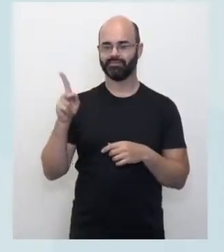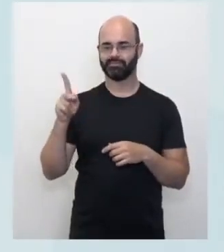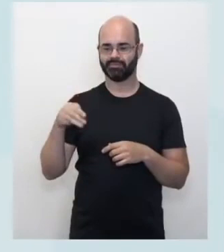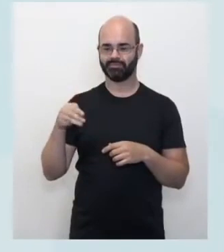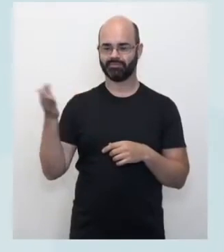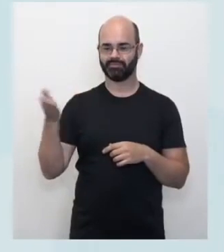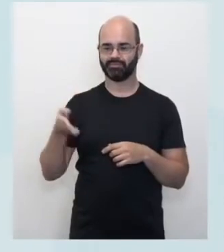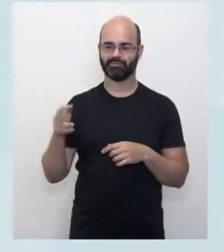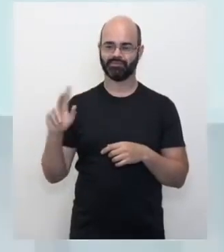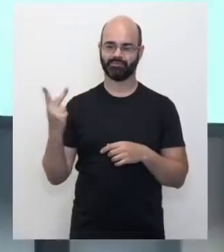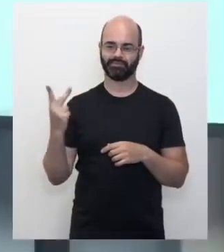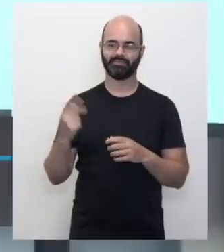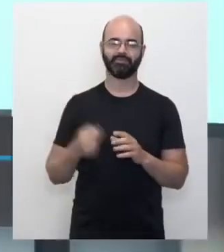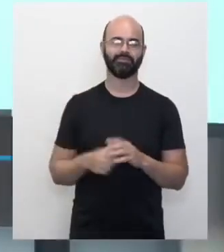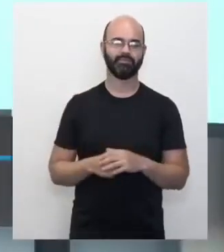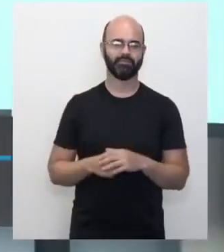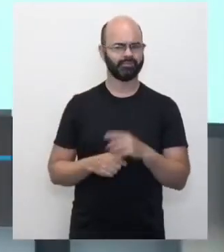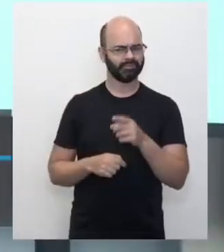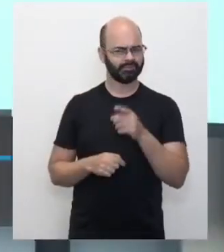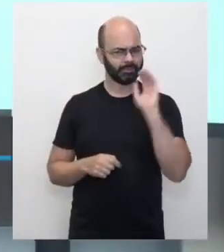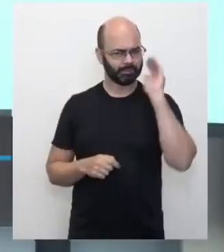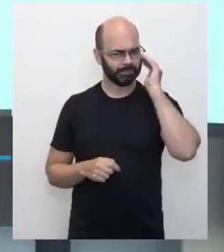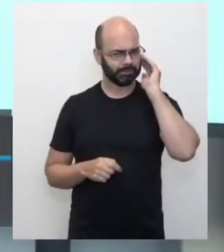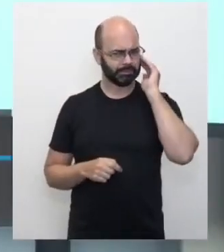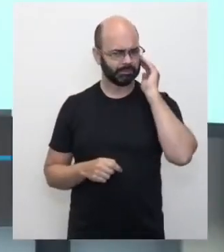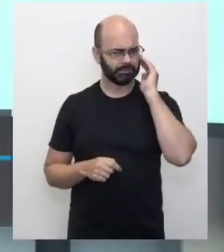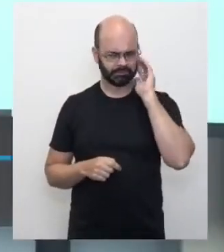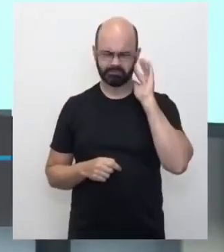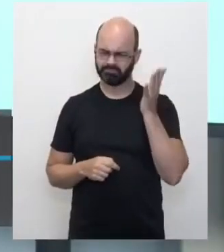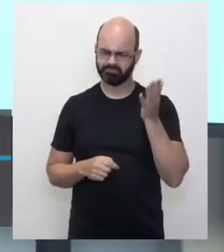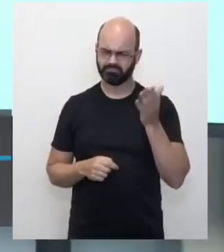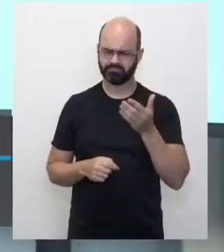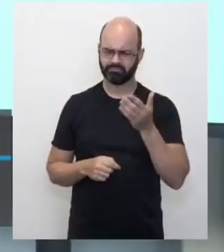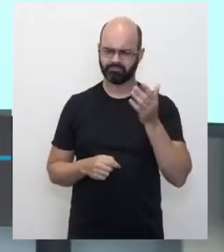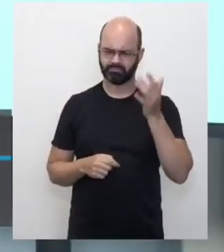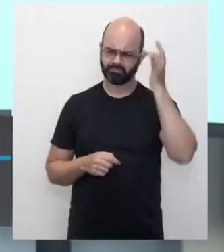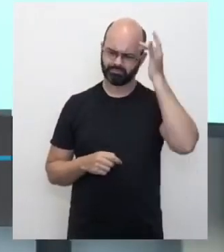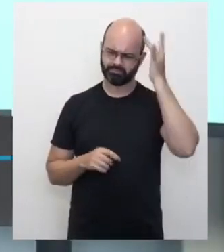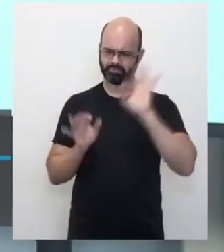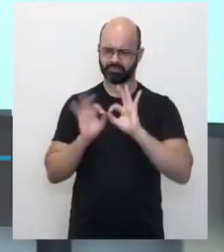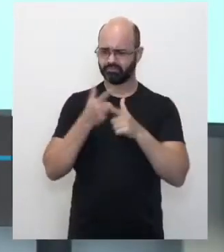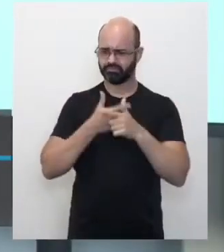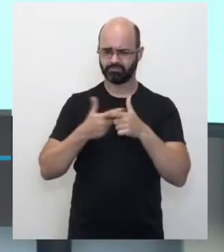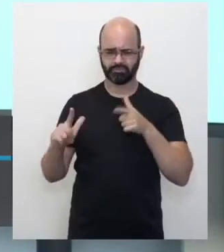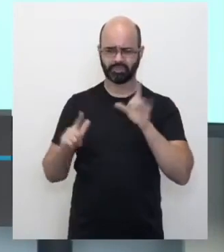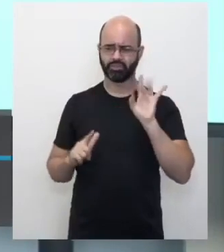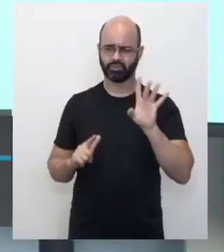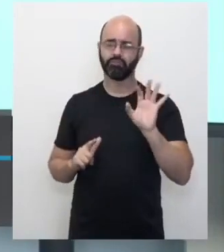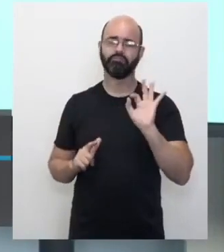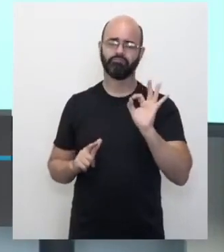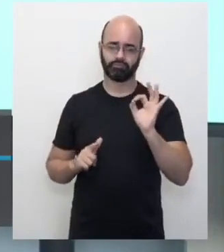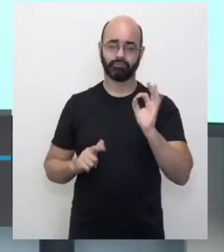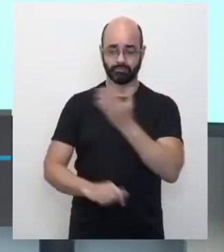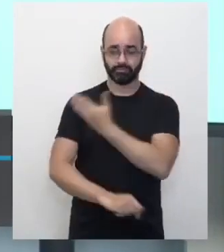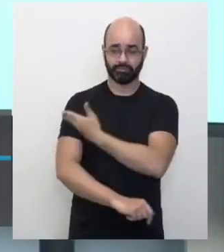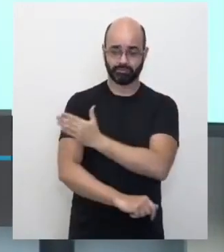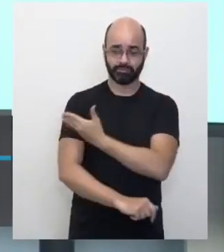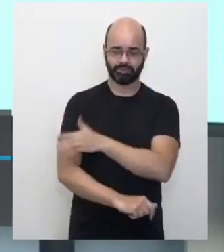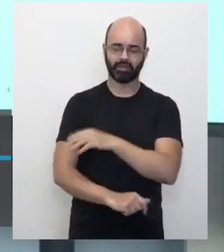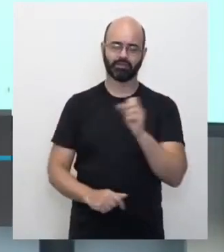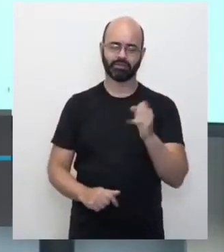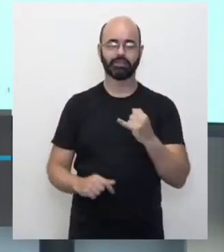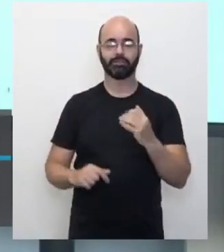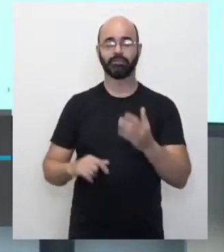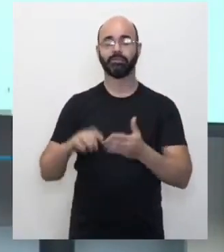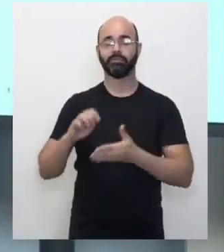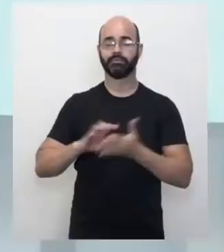quilômetro por hora. Será que você entendeu? Eu acho que é tranquilo, é só fazer uma conta de dividir? Vamos praticar? Então vamos para a nossa primeira